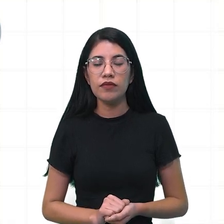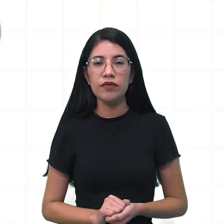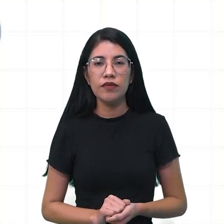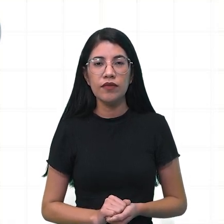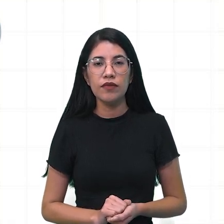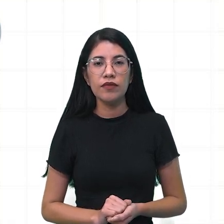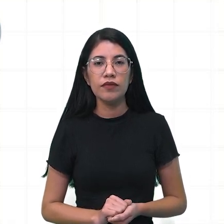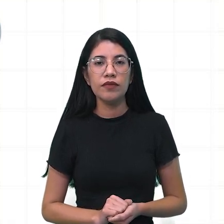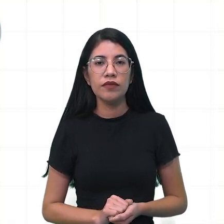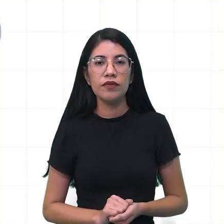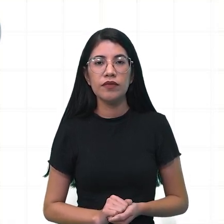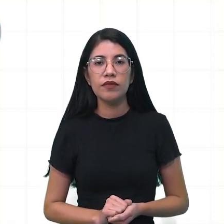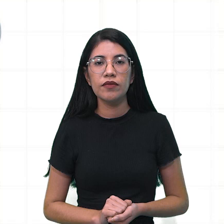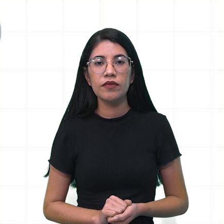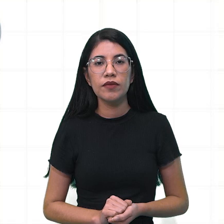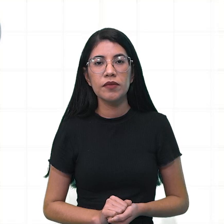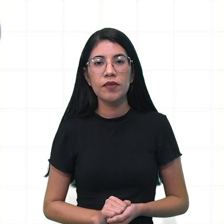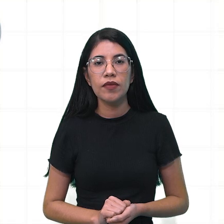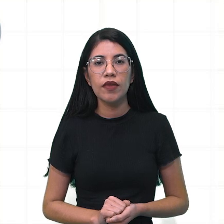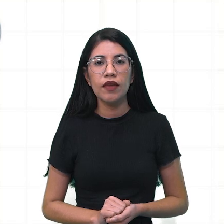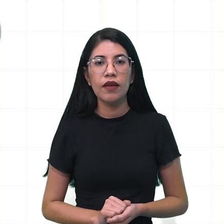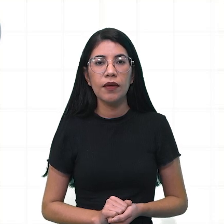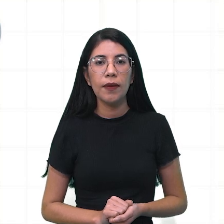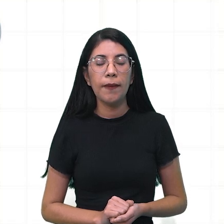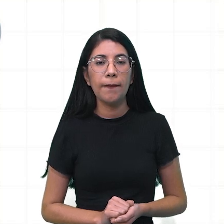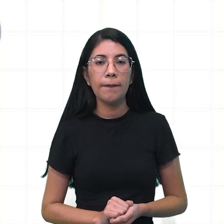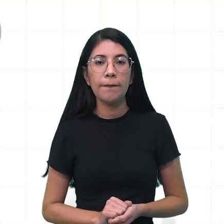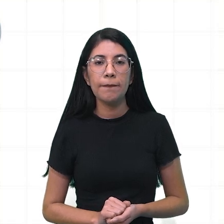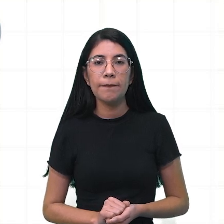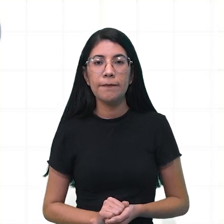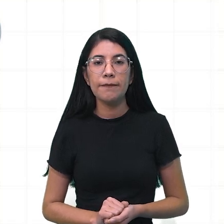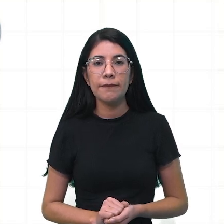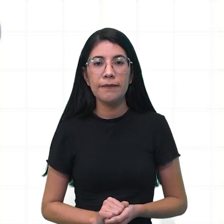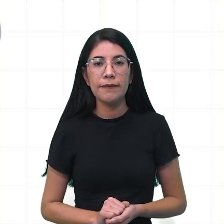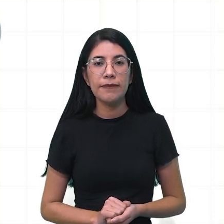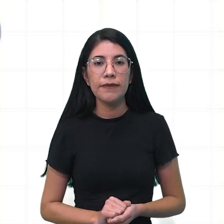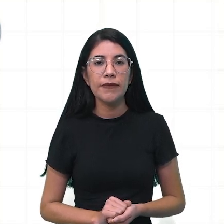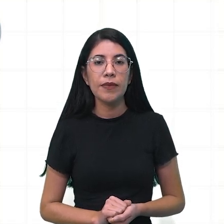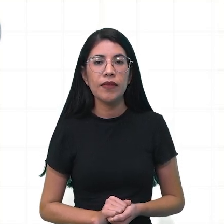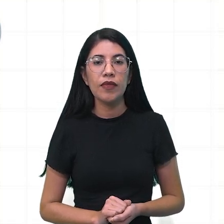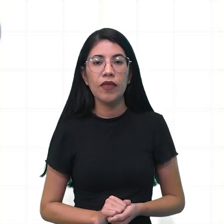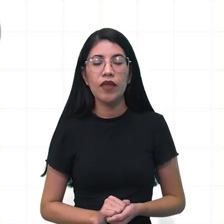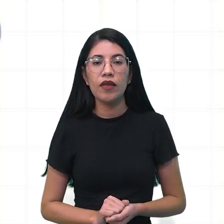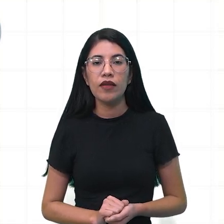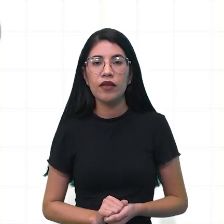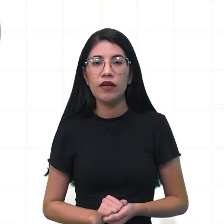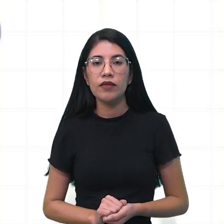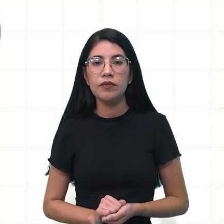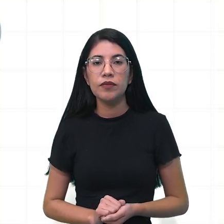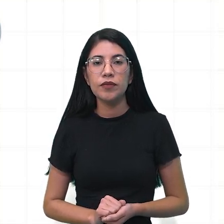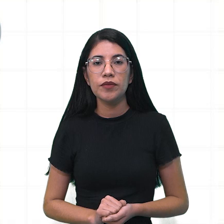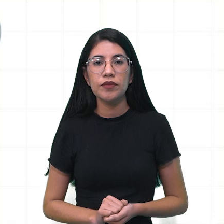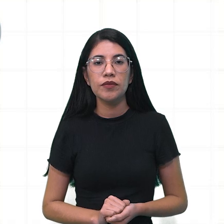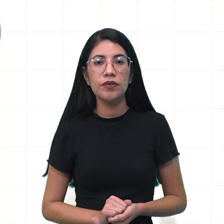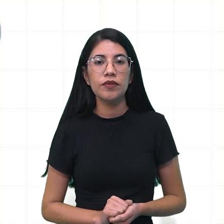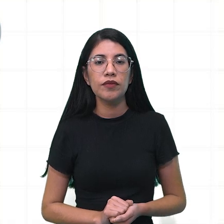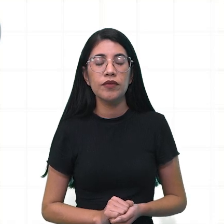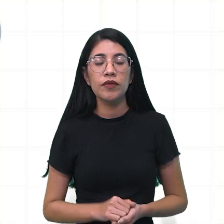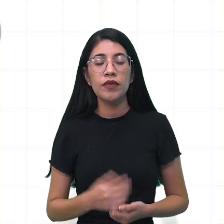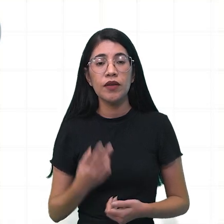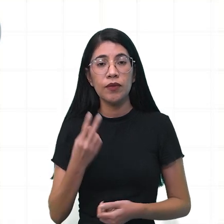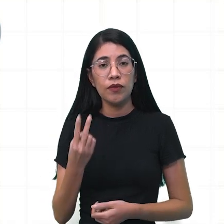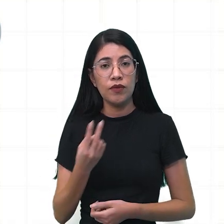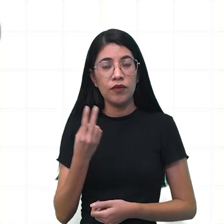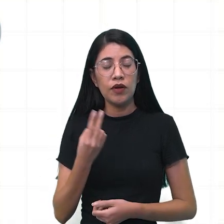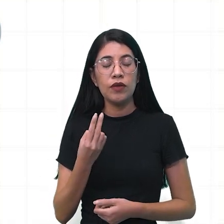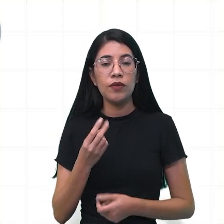aqui -4 bem aqui ok então esse é o